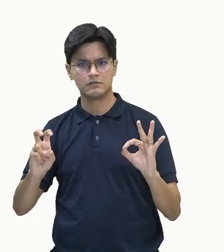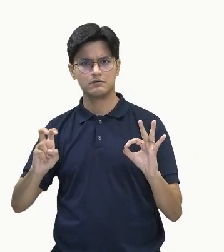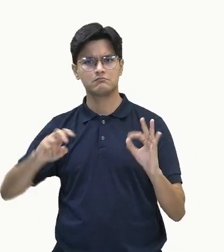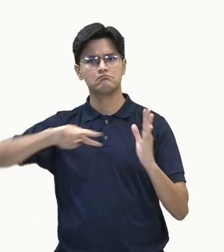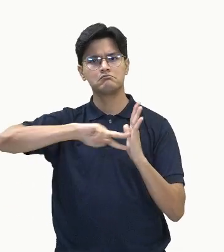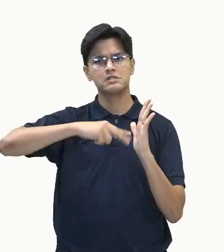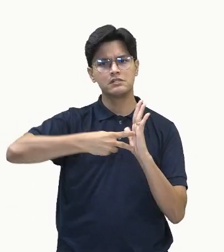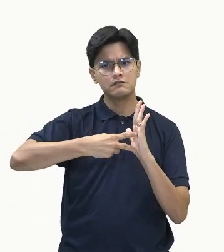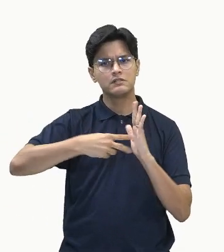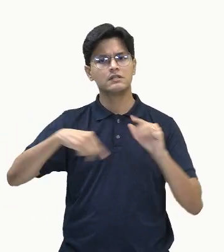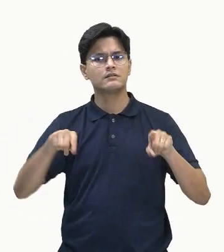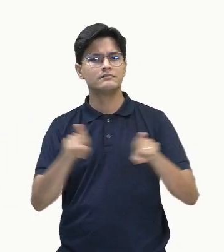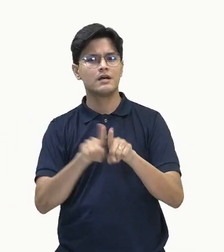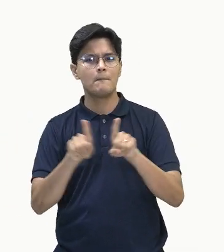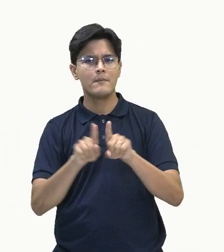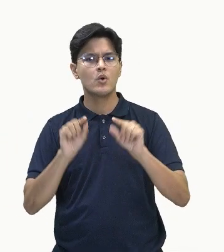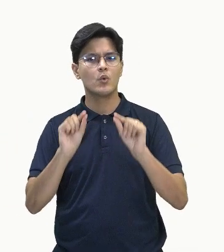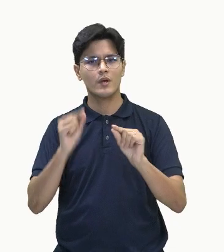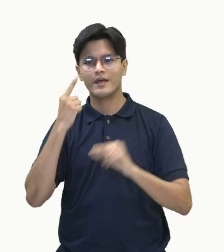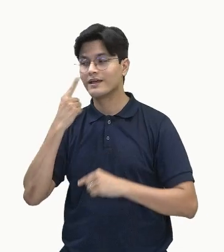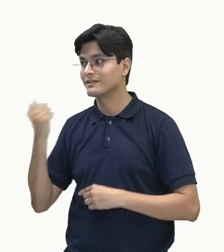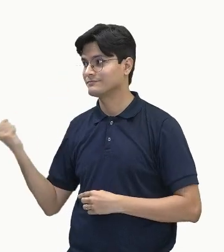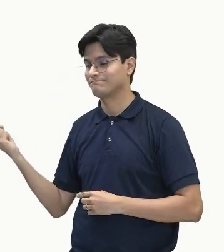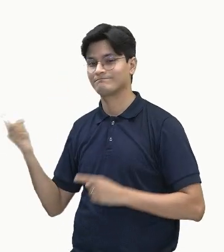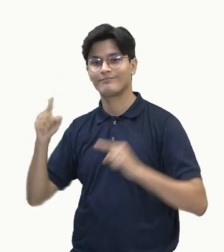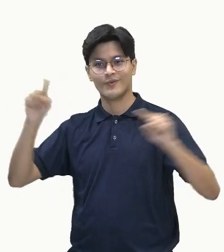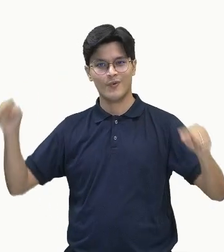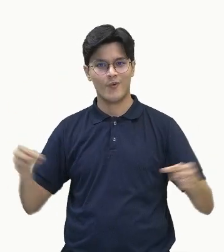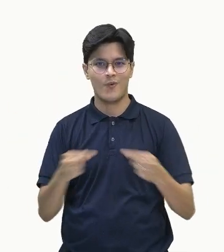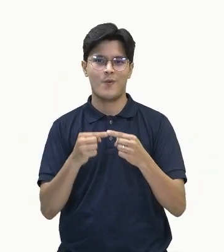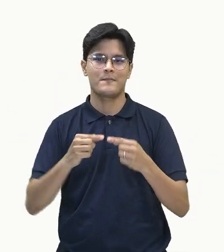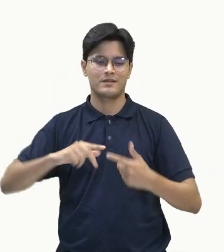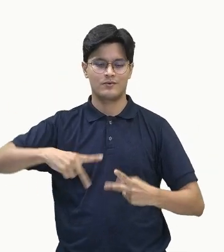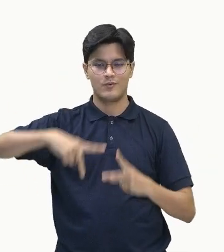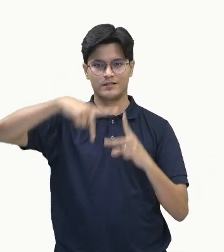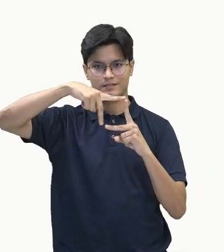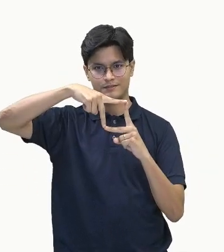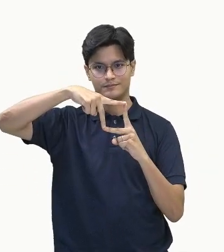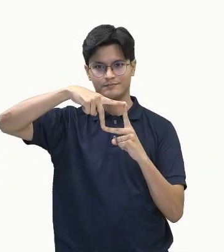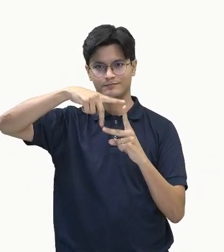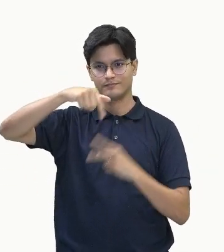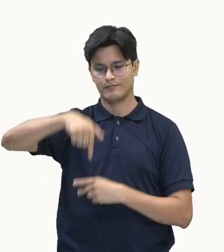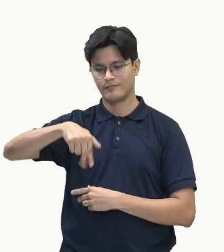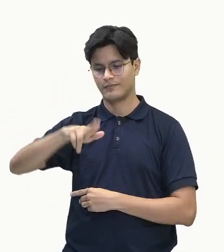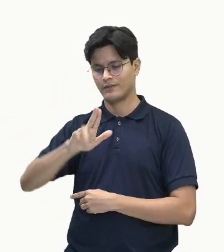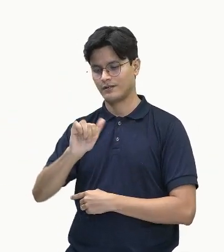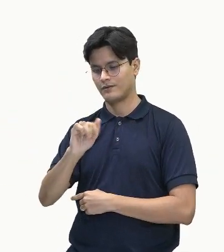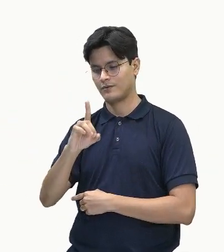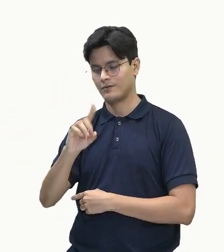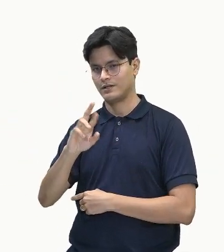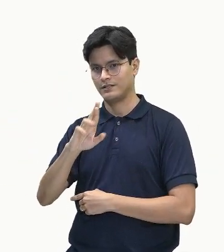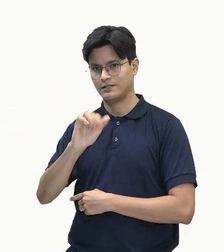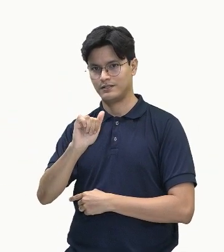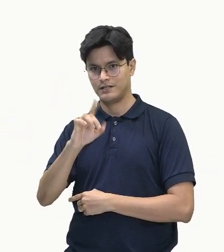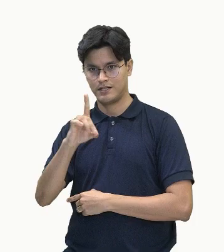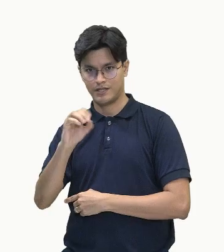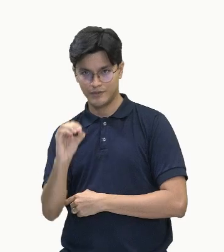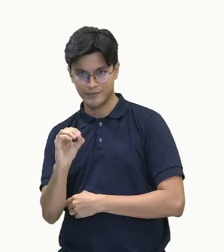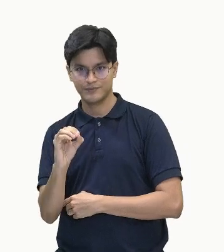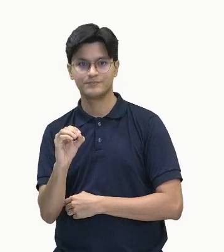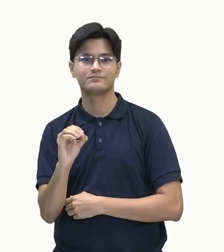porque também essa figura representa um quadrado. Haja visto que nós temos